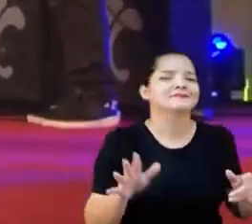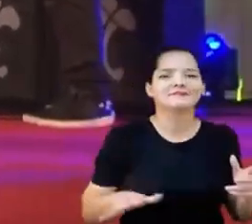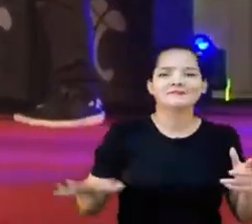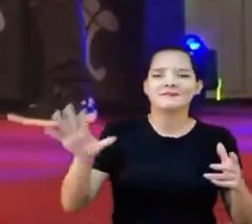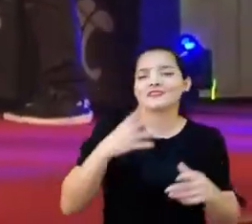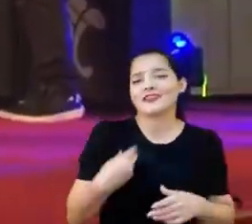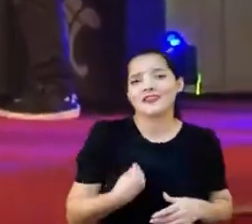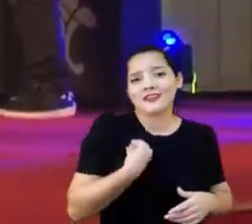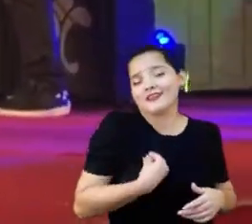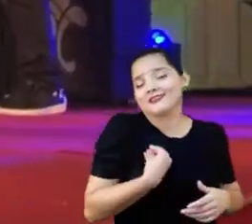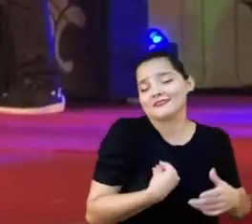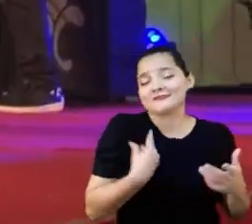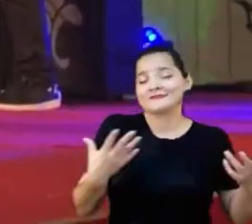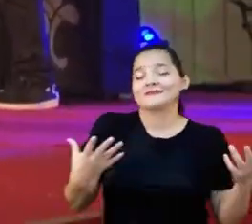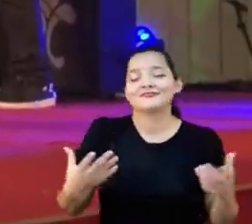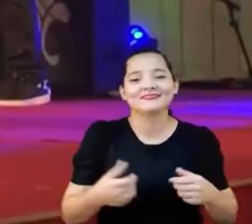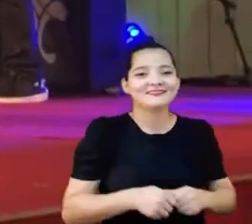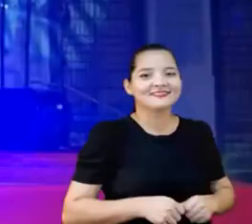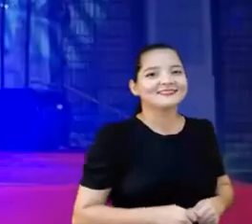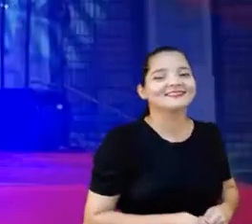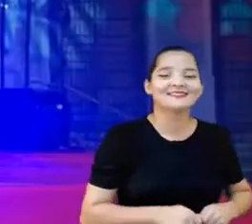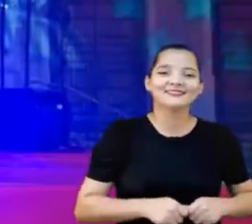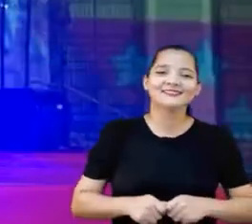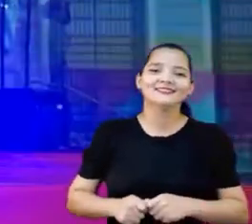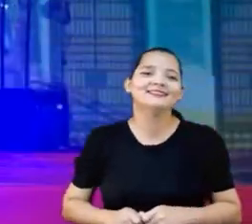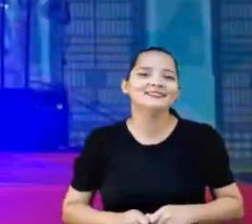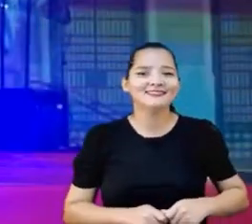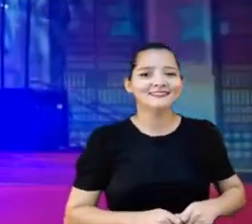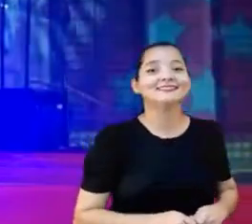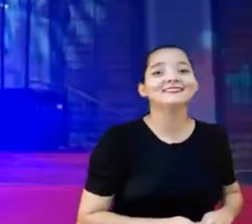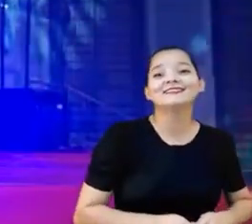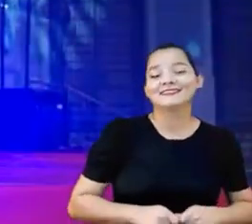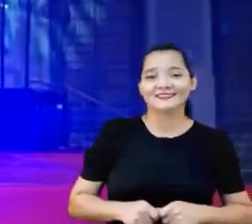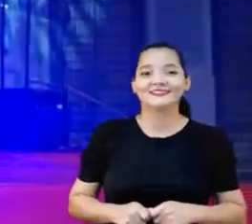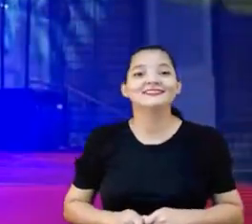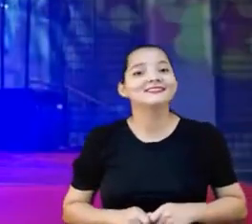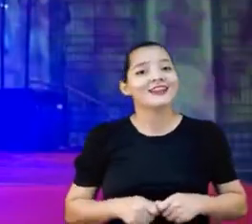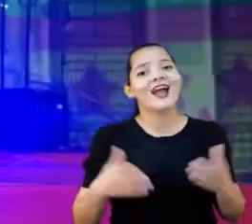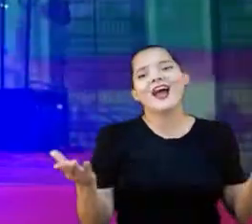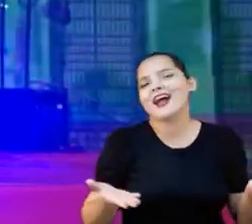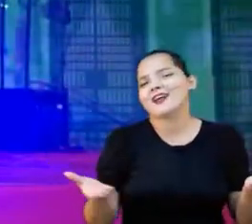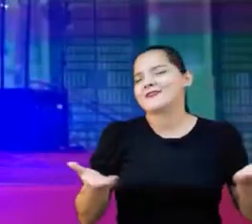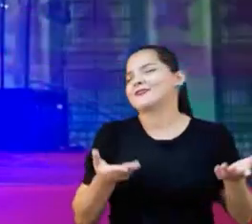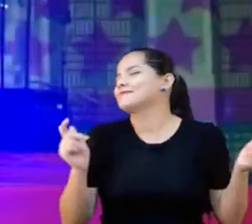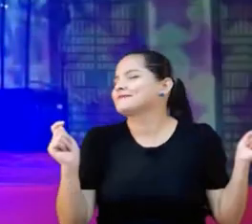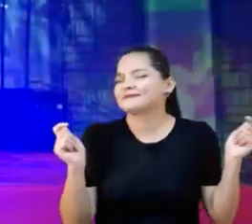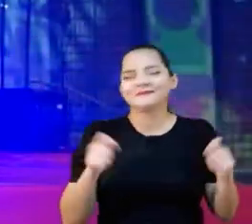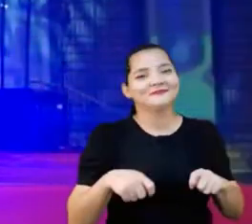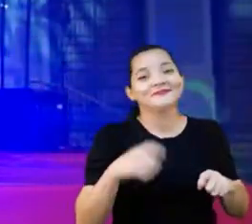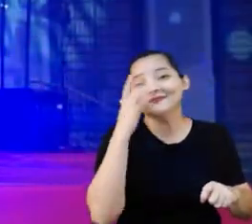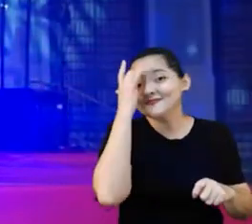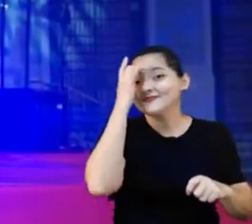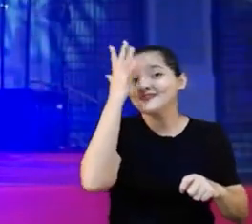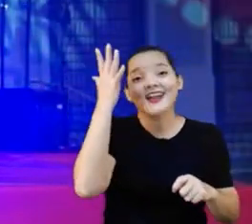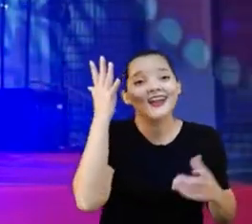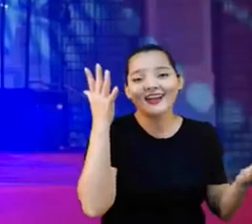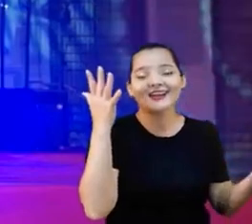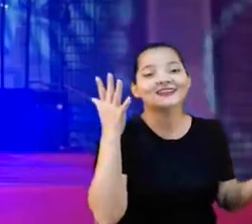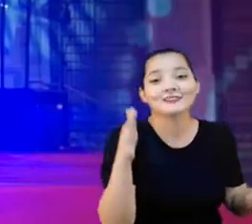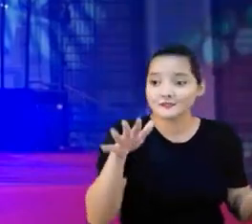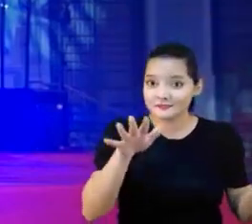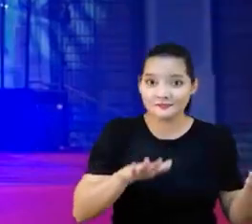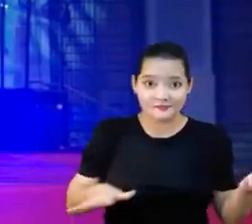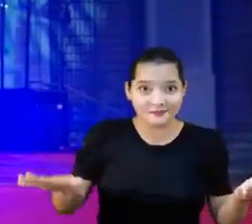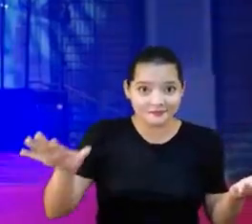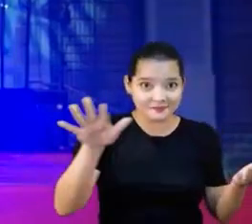toque, Beatle, I wanna hold your hand. agora ficou fácil. Todo